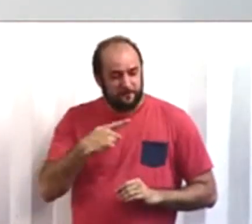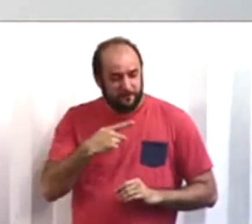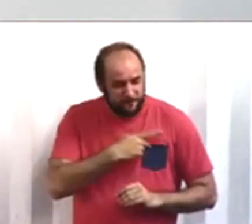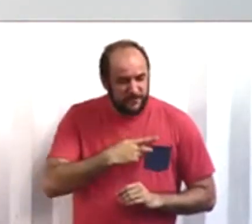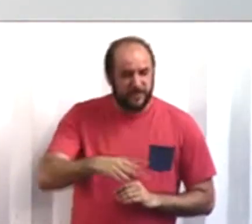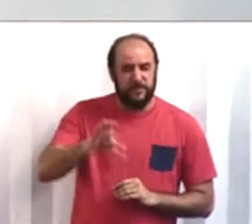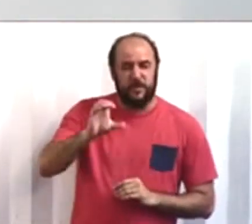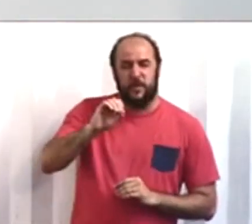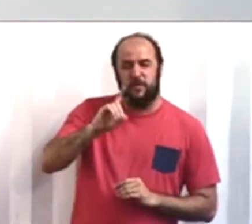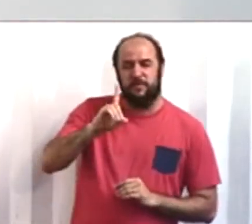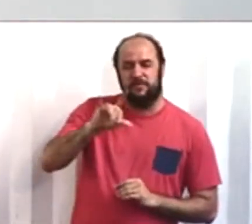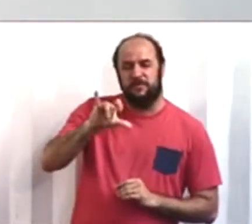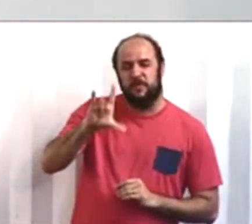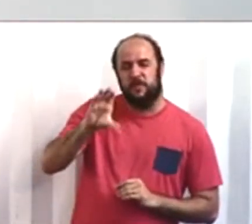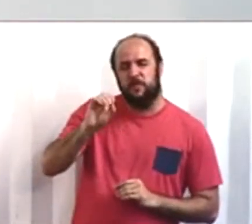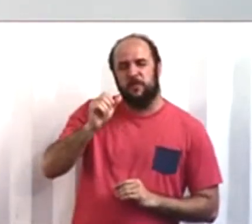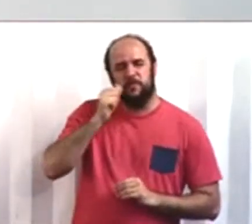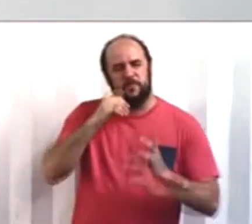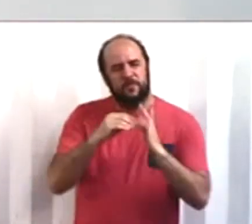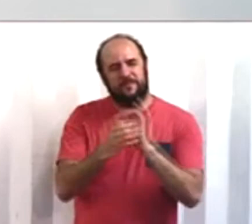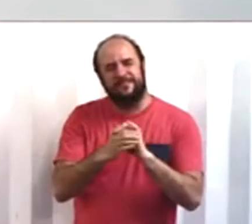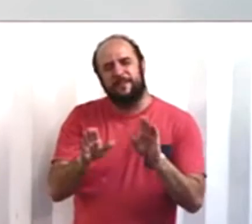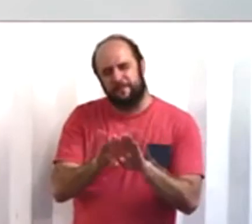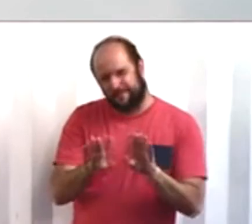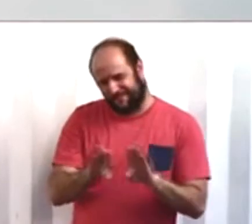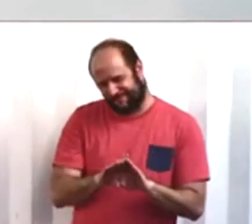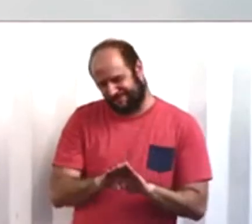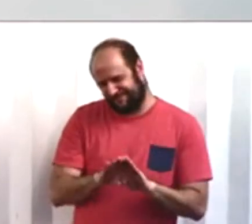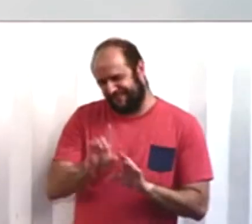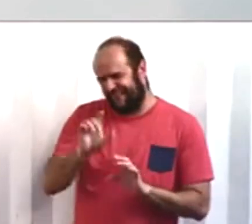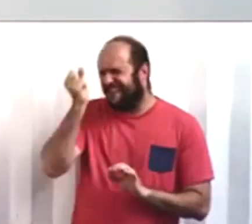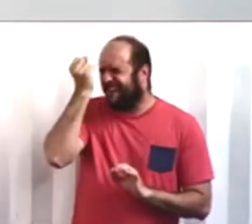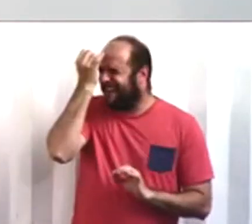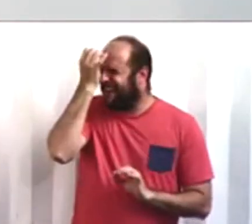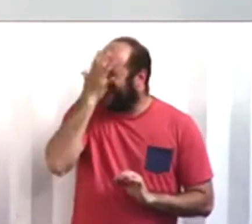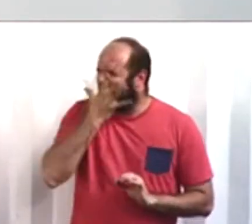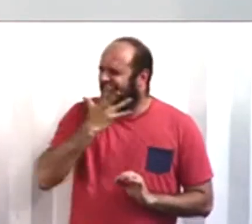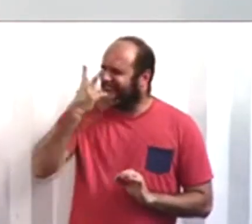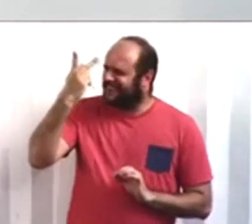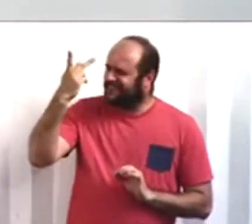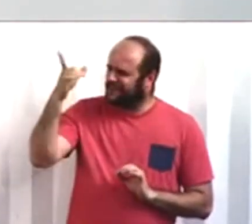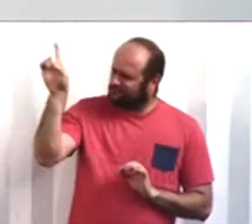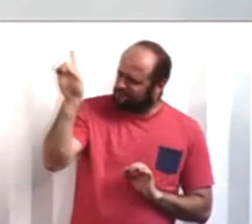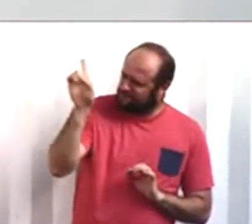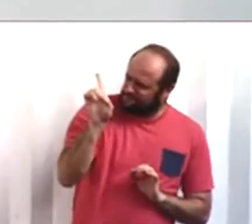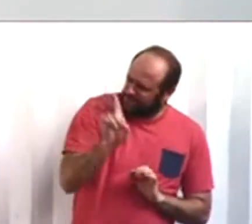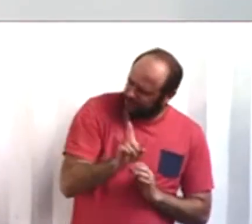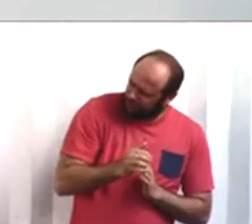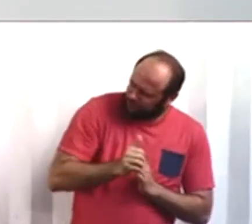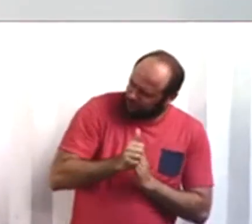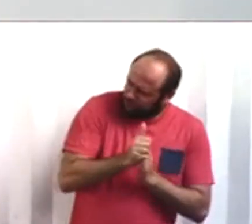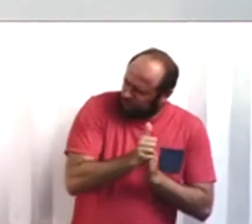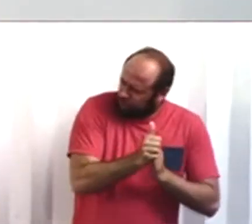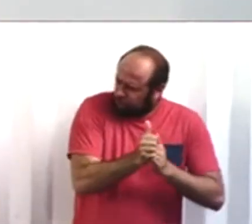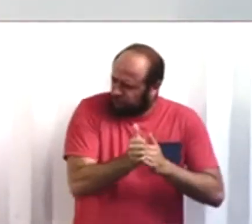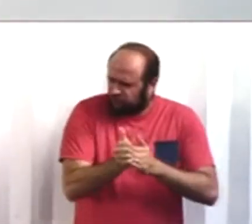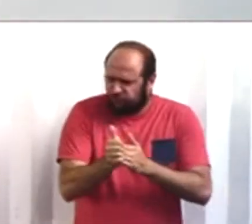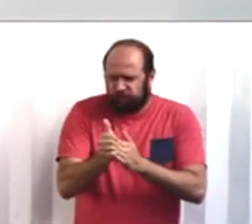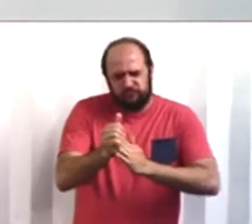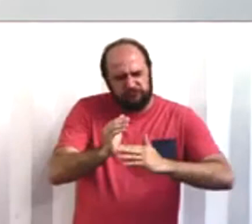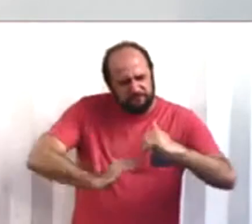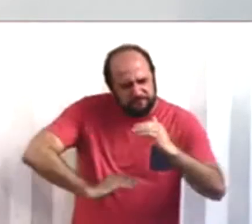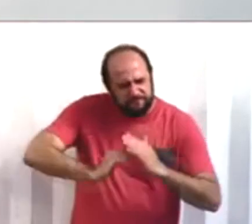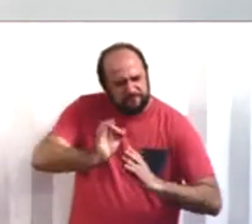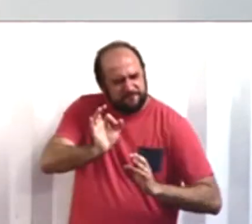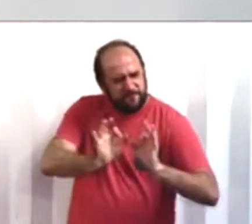Senhor, certamente foi a tua graça que os conduziu, sustentou, formou a